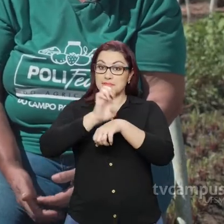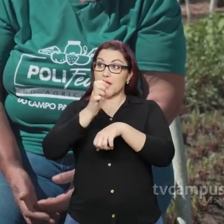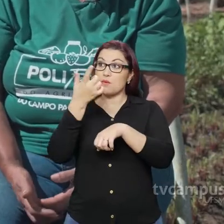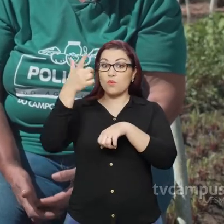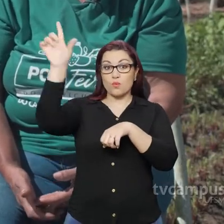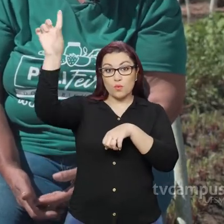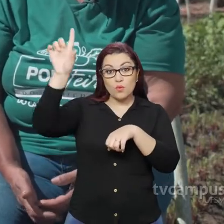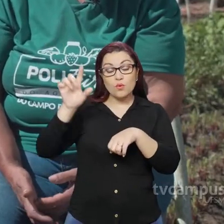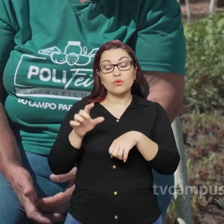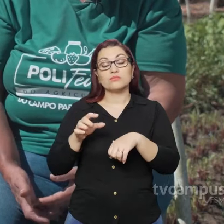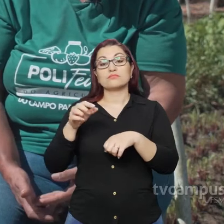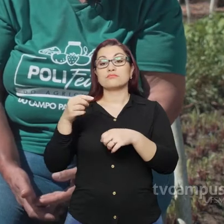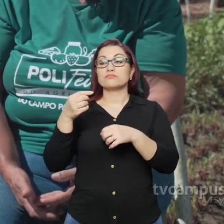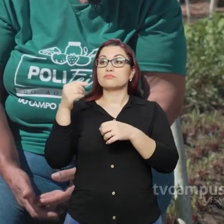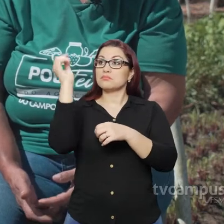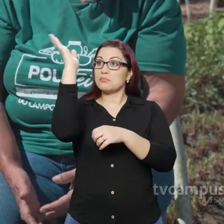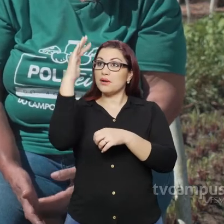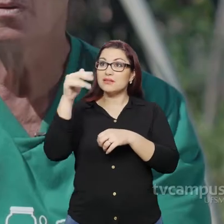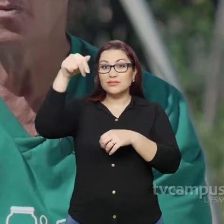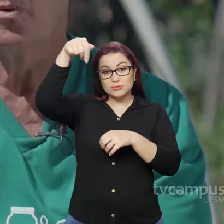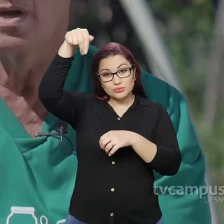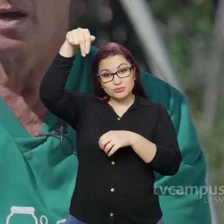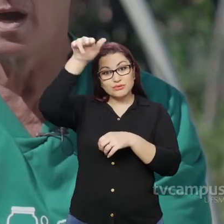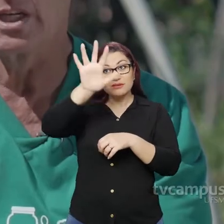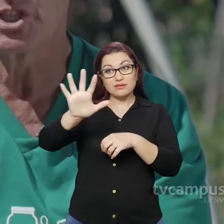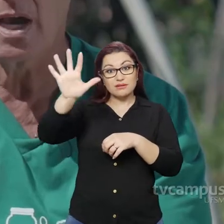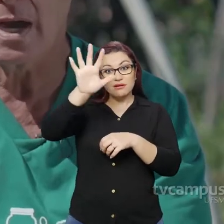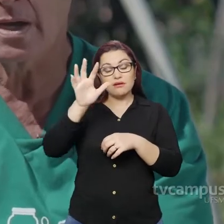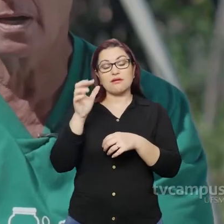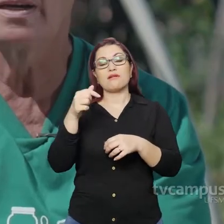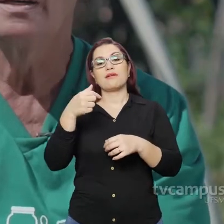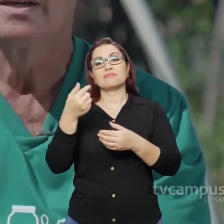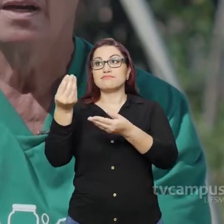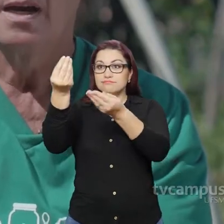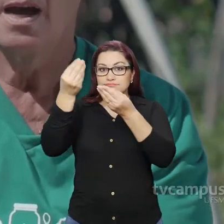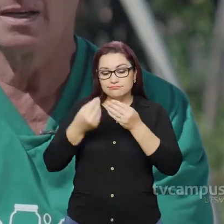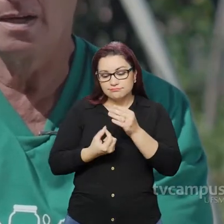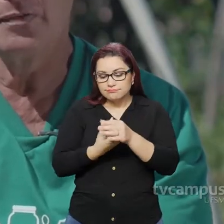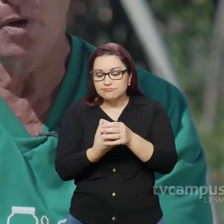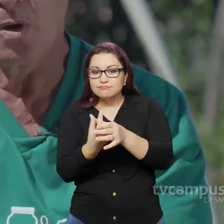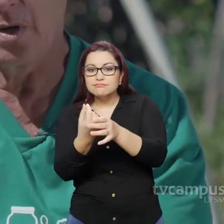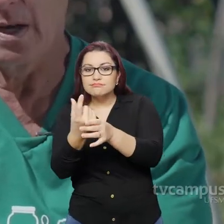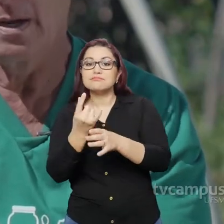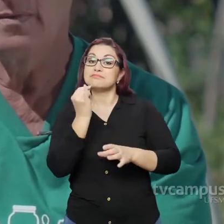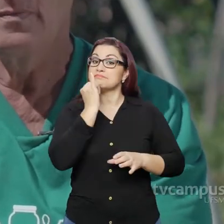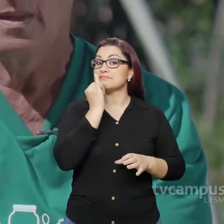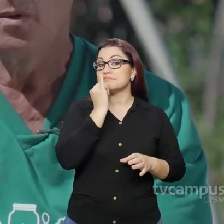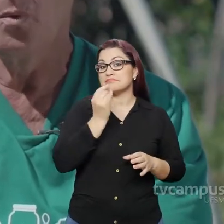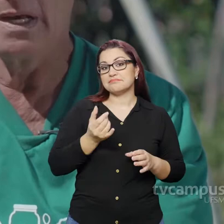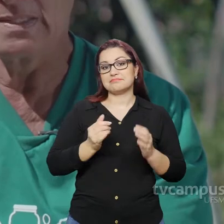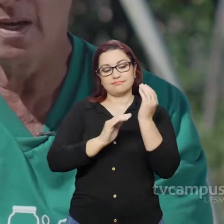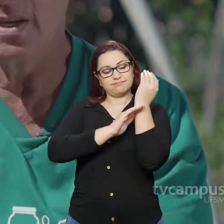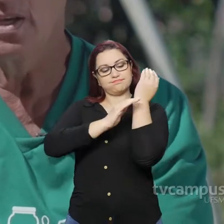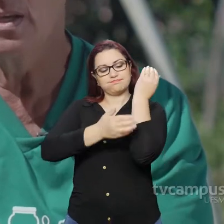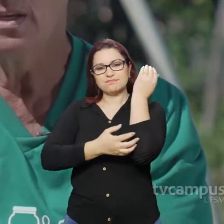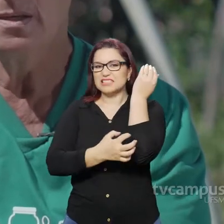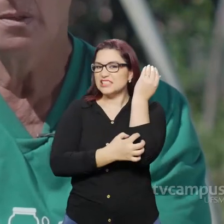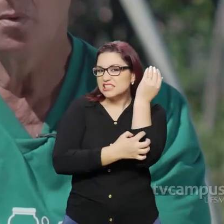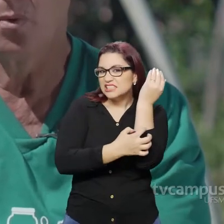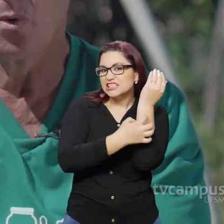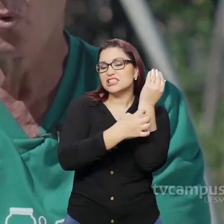que a gente ganhou as mudas lá do norte, como é a jaca, a graviola, o